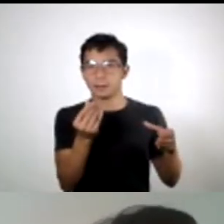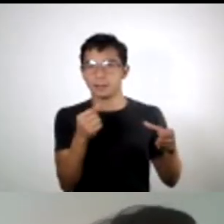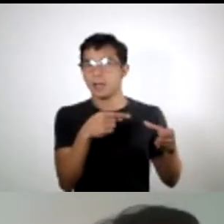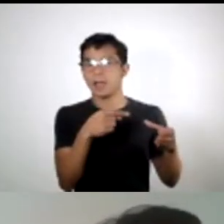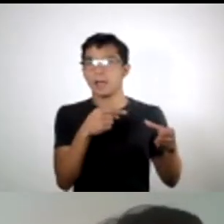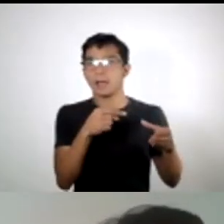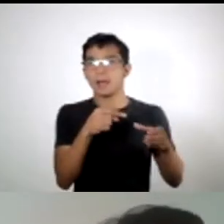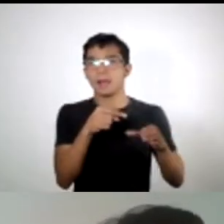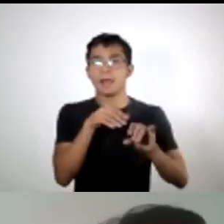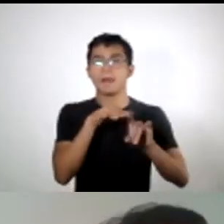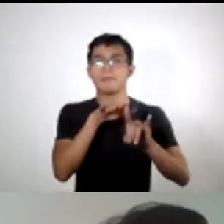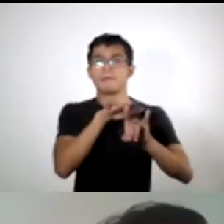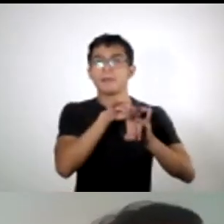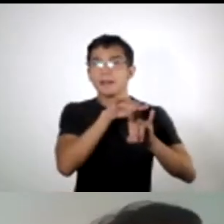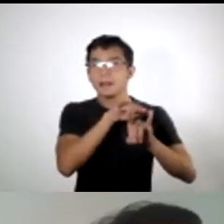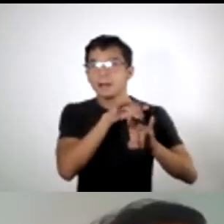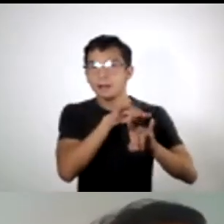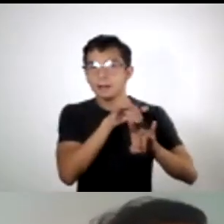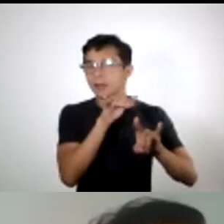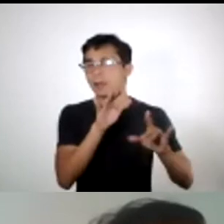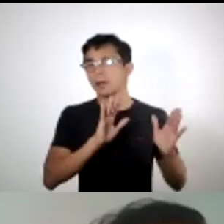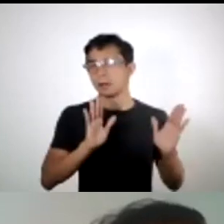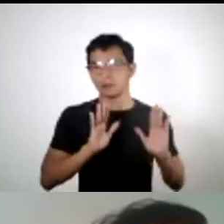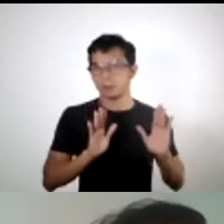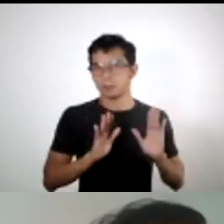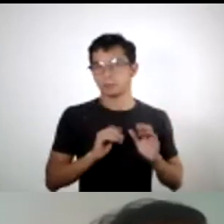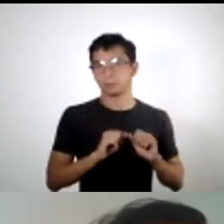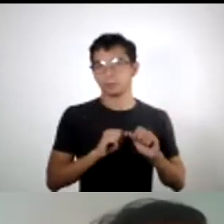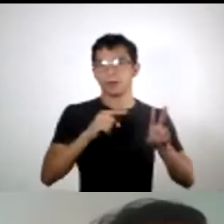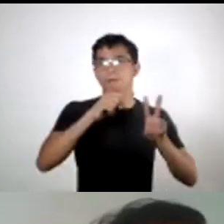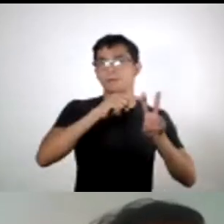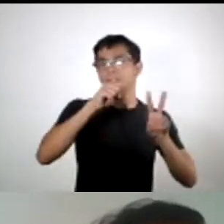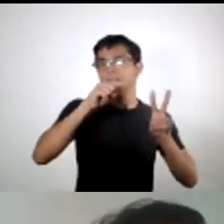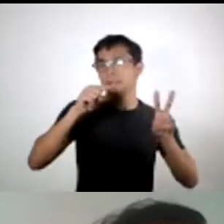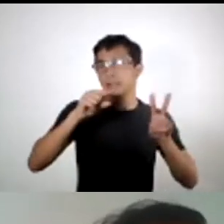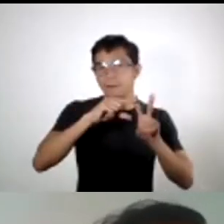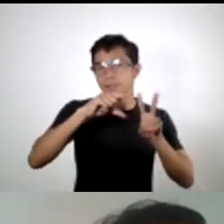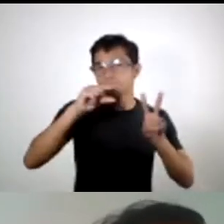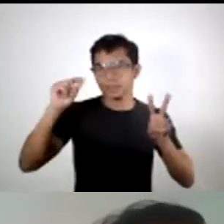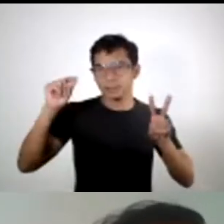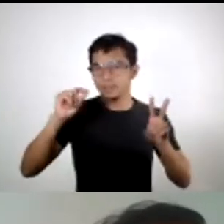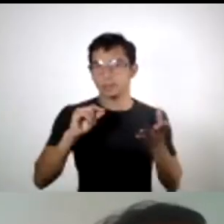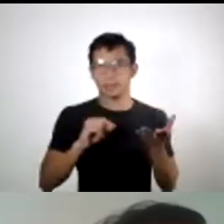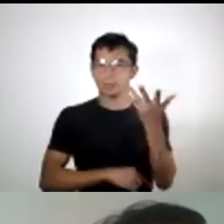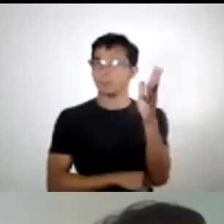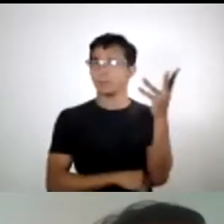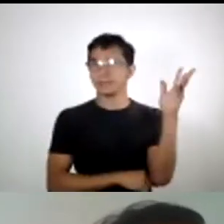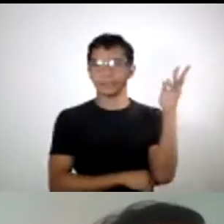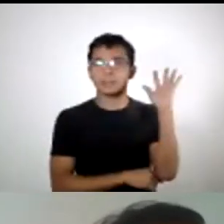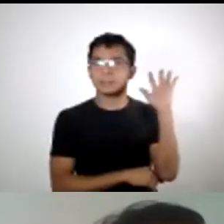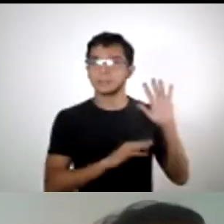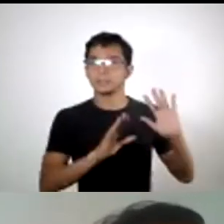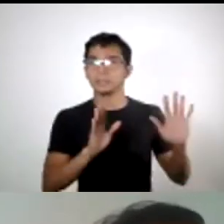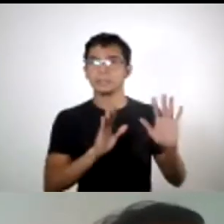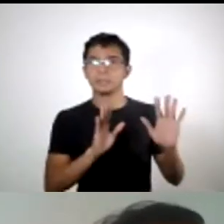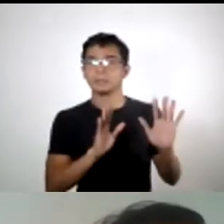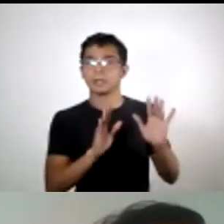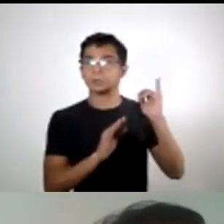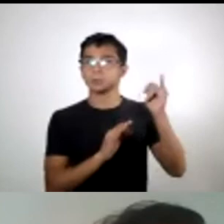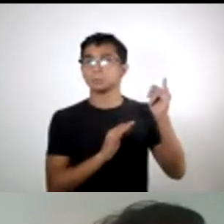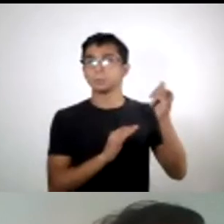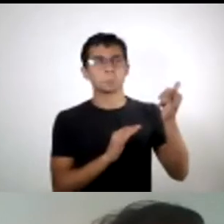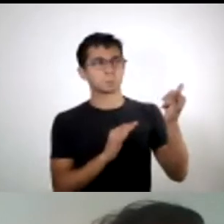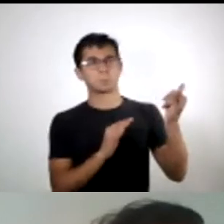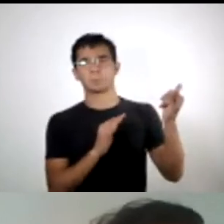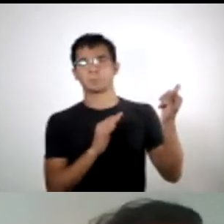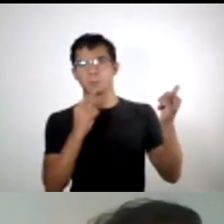vegano, eu sou vegetariano, eu sou ambientalista, né? E aí a gente vai pensar, né? Orgânico